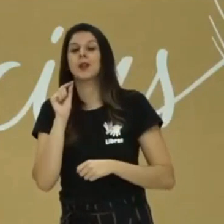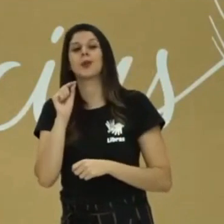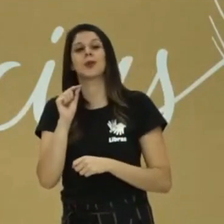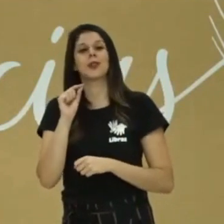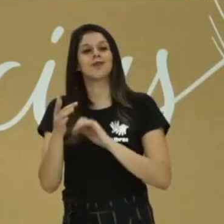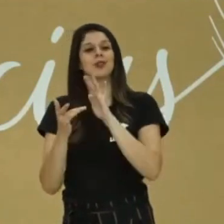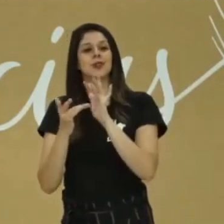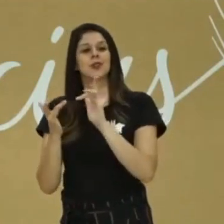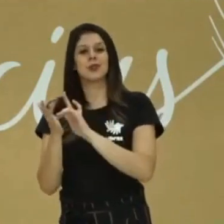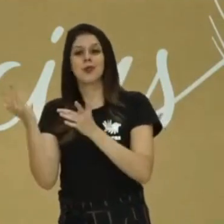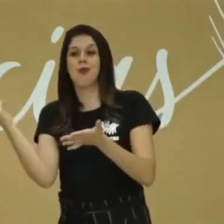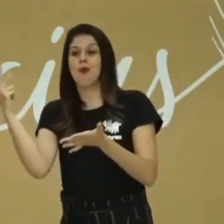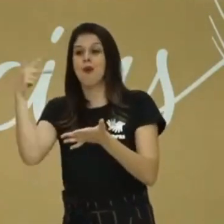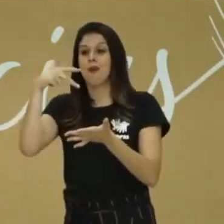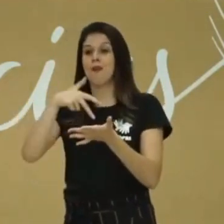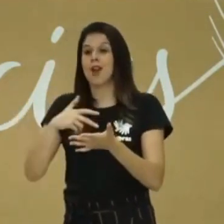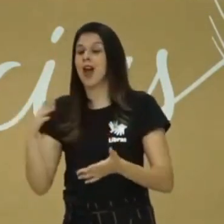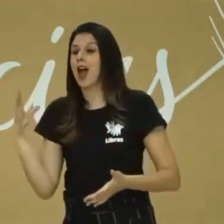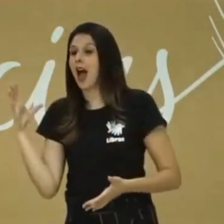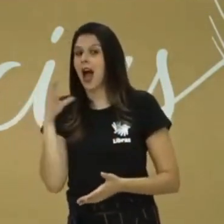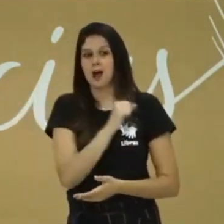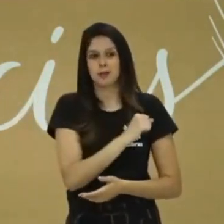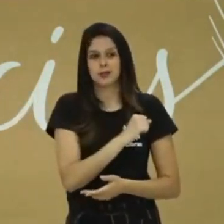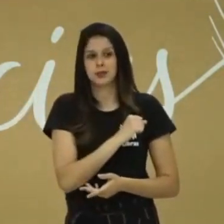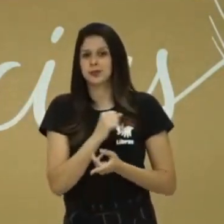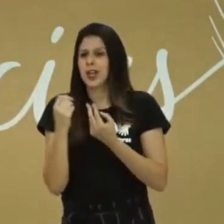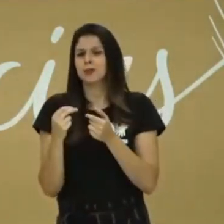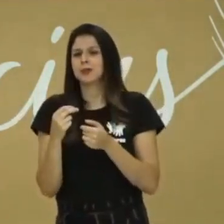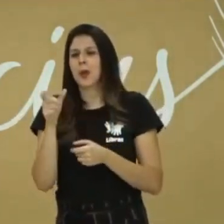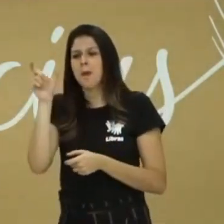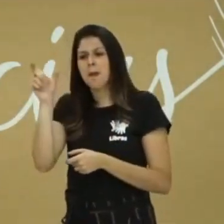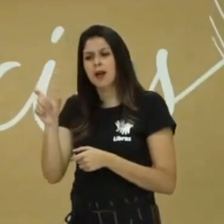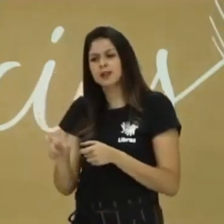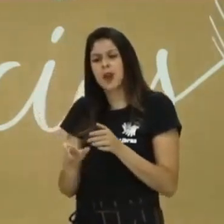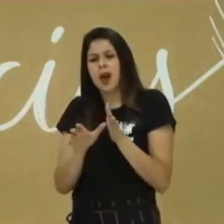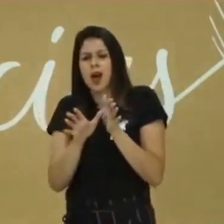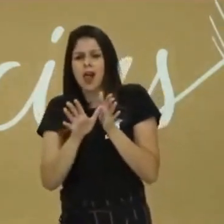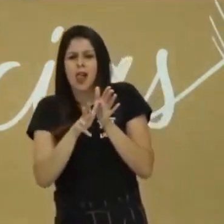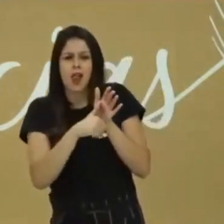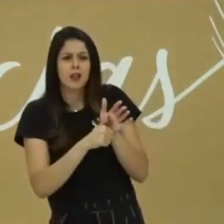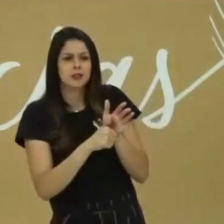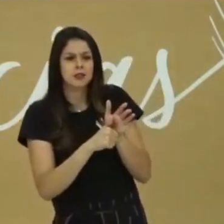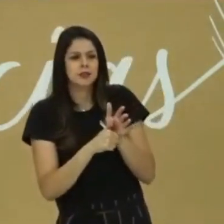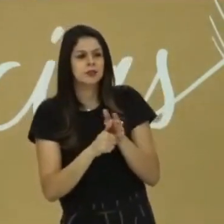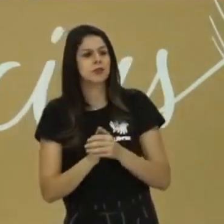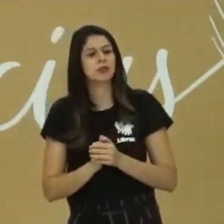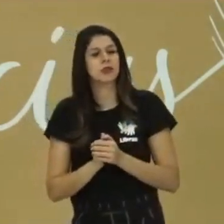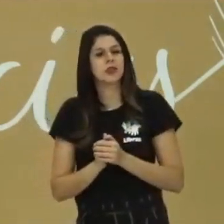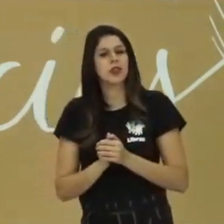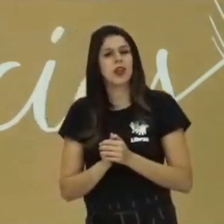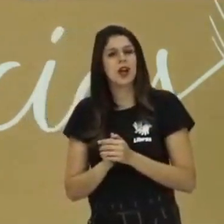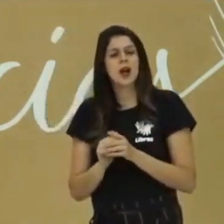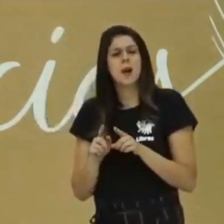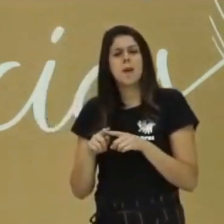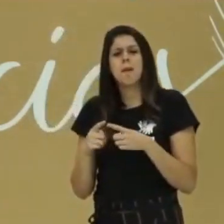dia do Senhor vem como ladrão de noite é o dia do Senhor vem como ladrão de noite mas não tem aquela